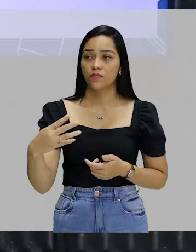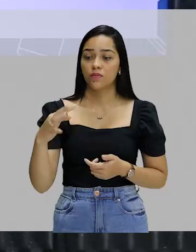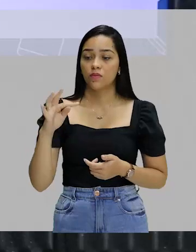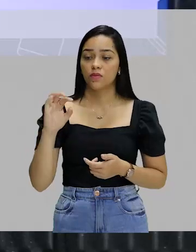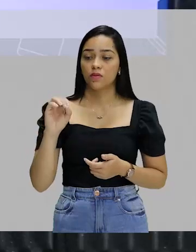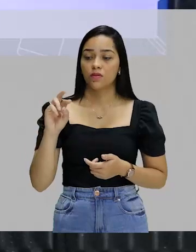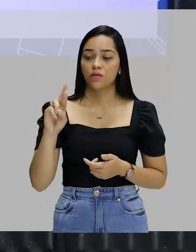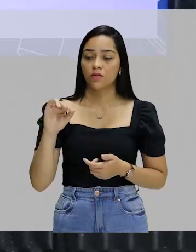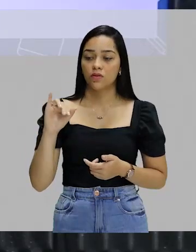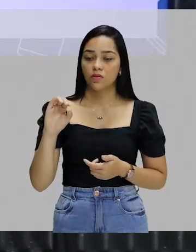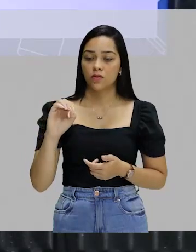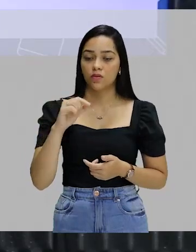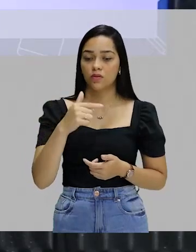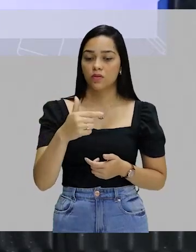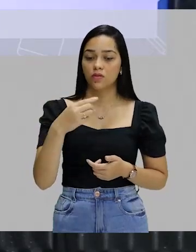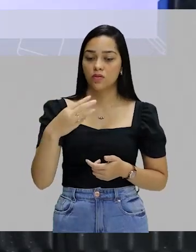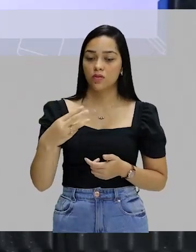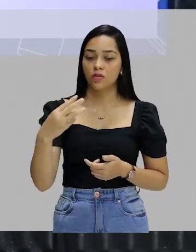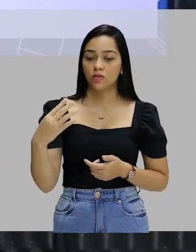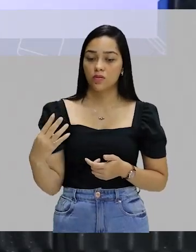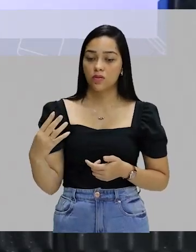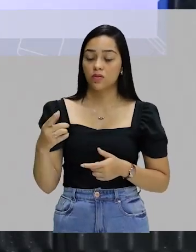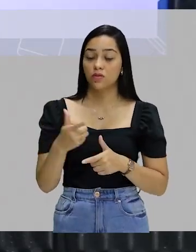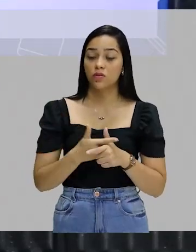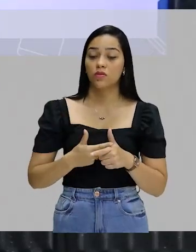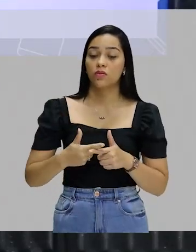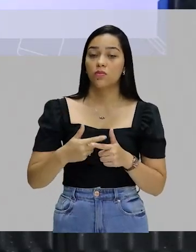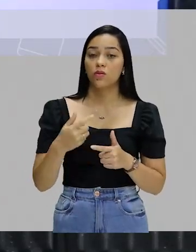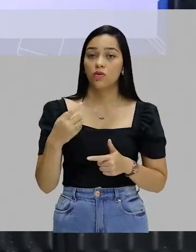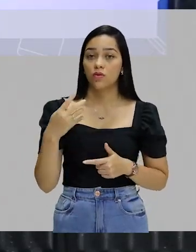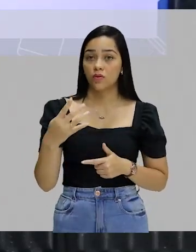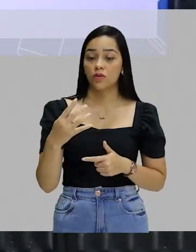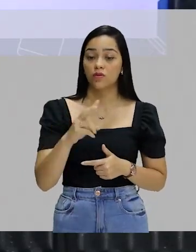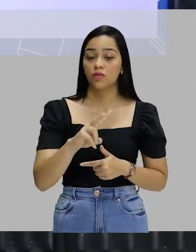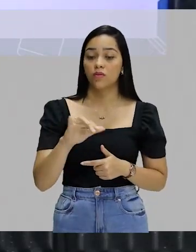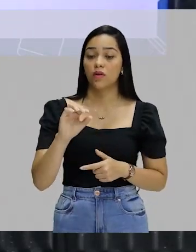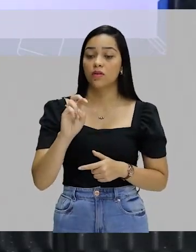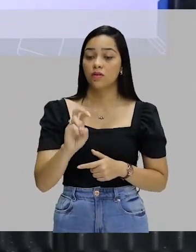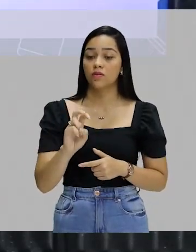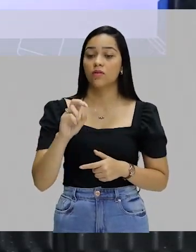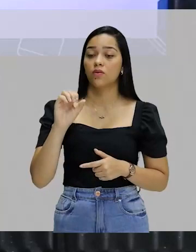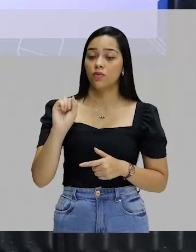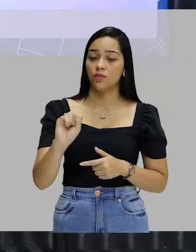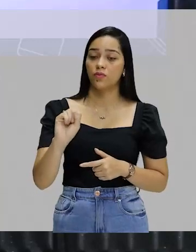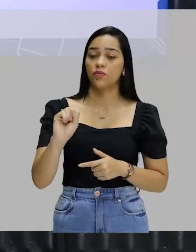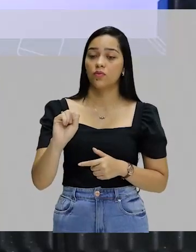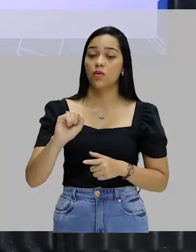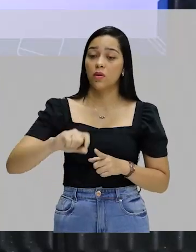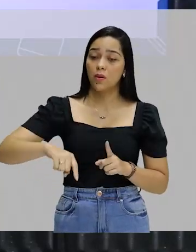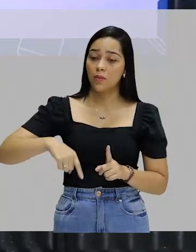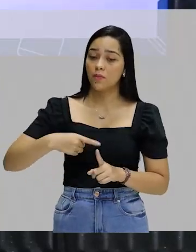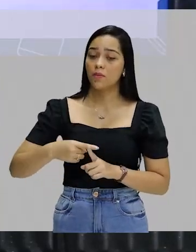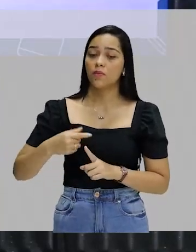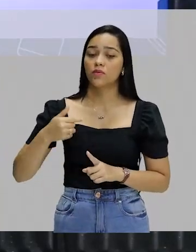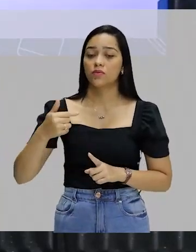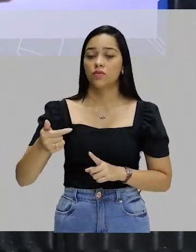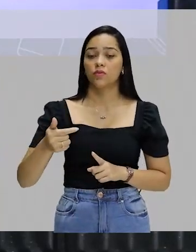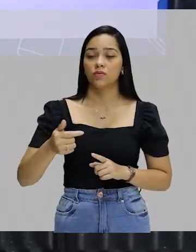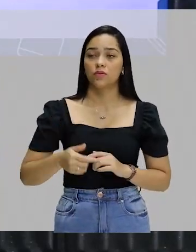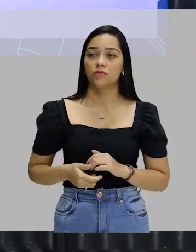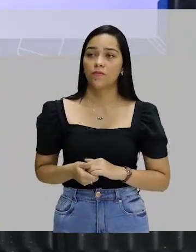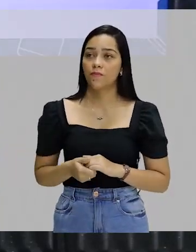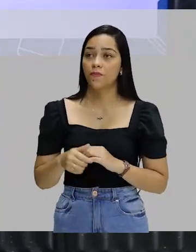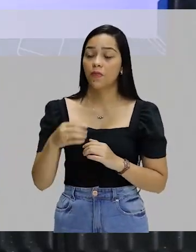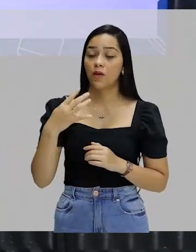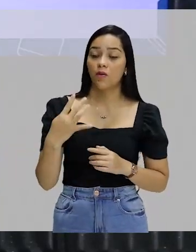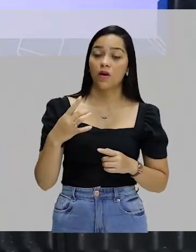tório 234, dividido por 4 vai dar 58 mais 2, tudo bem?